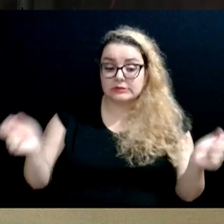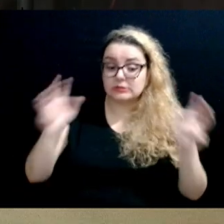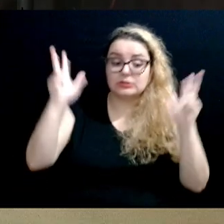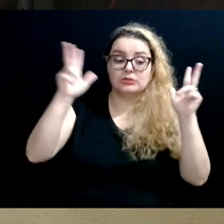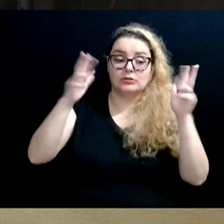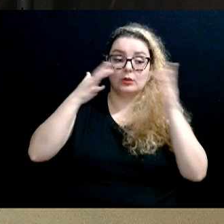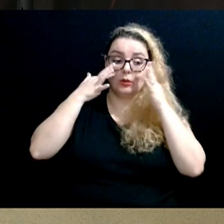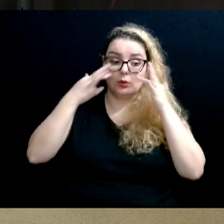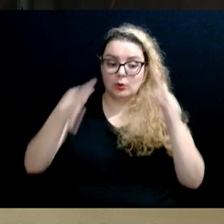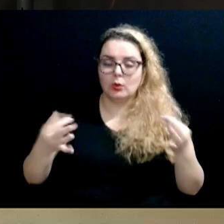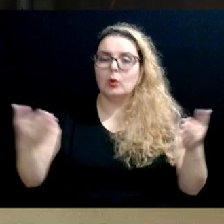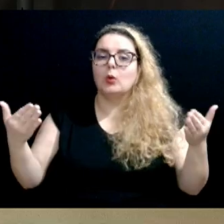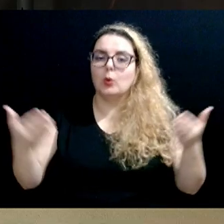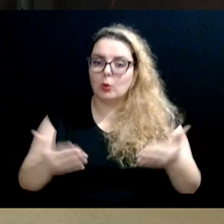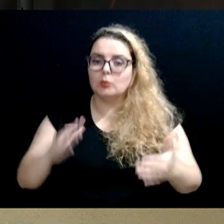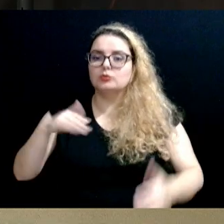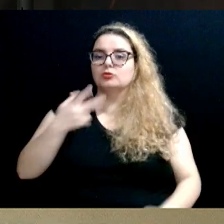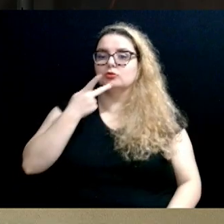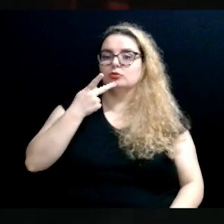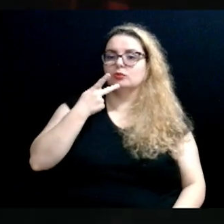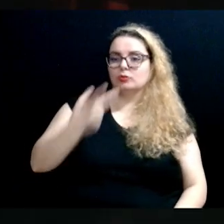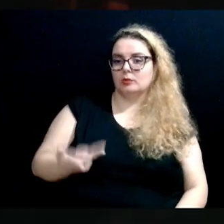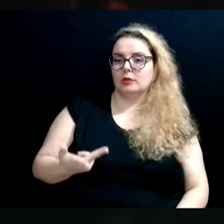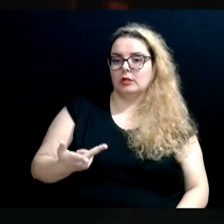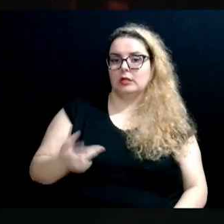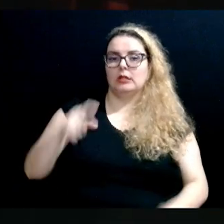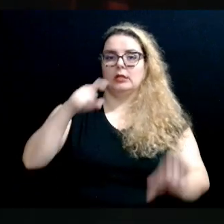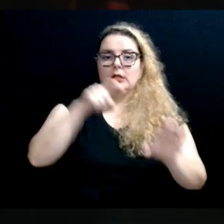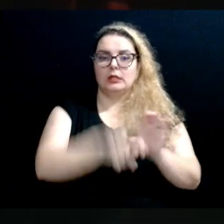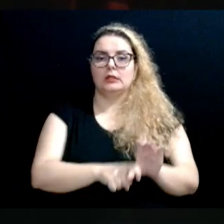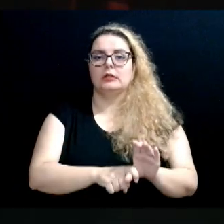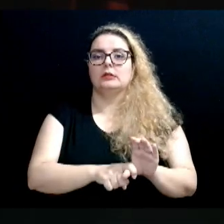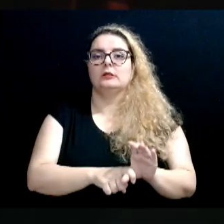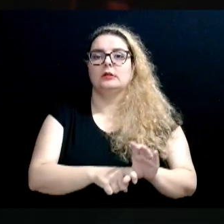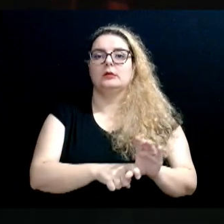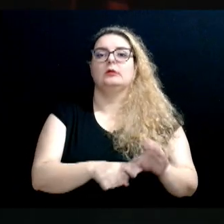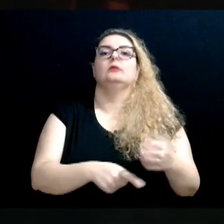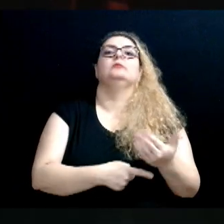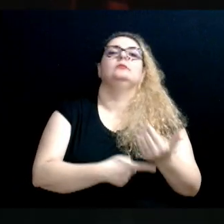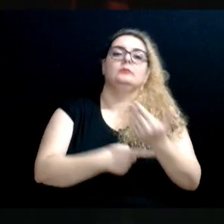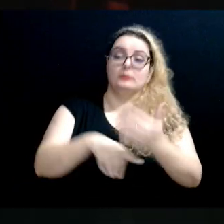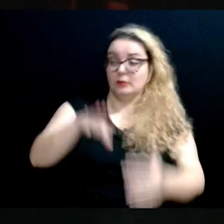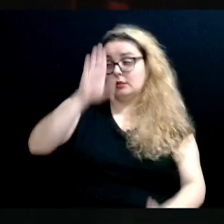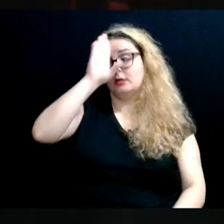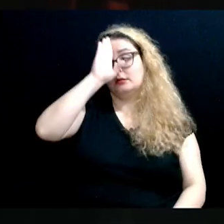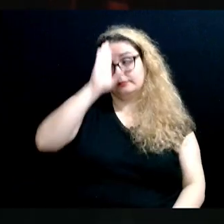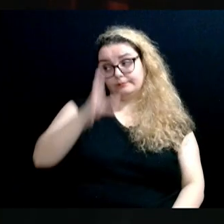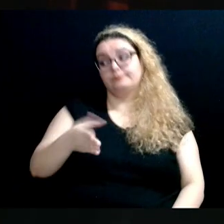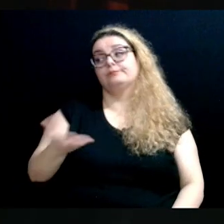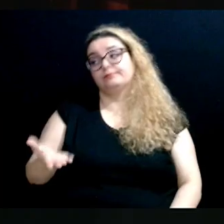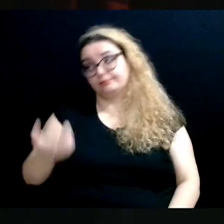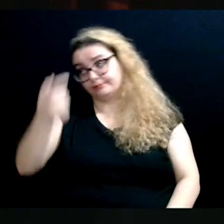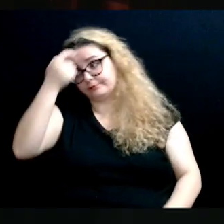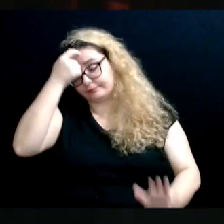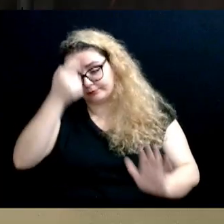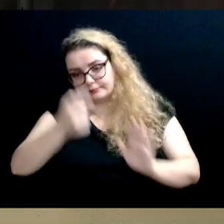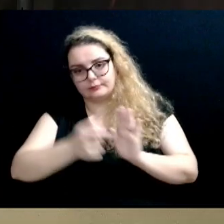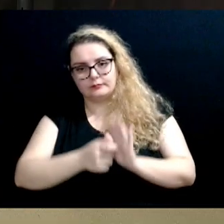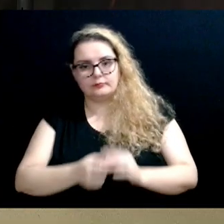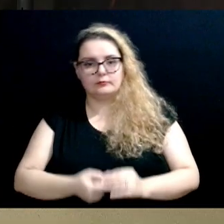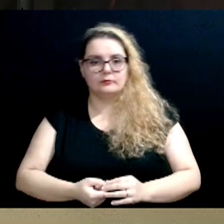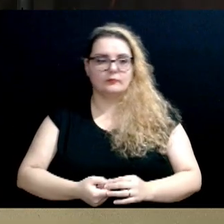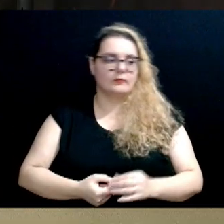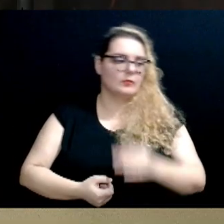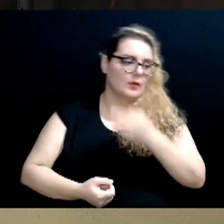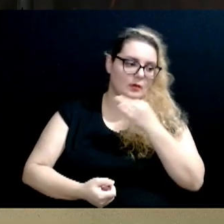hoje, quando a gente fala de dependência tecnológica, principalmente a inteligência artificial? Perfeito.